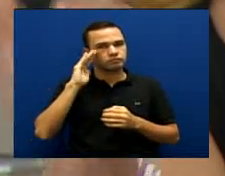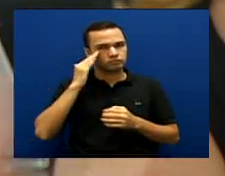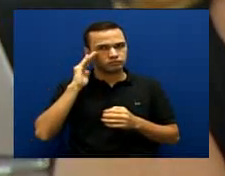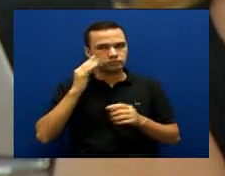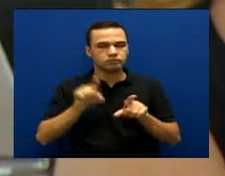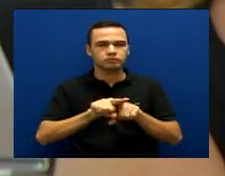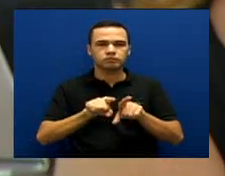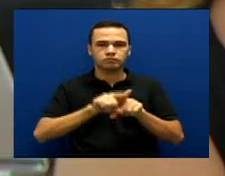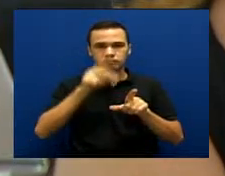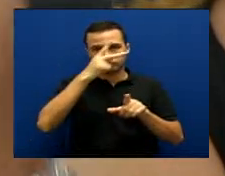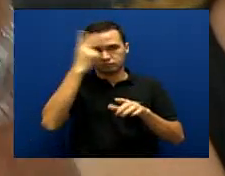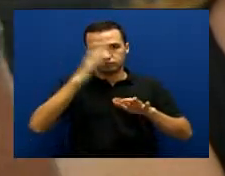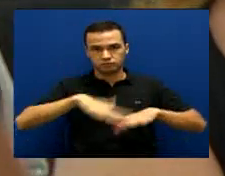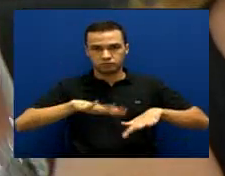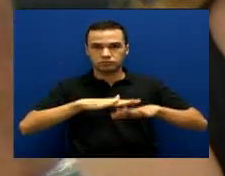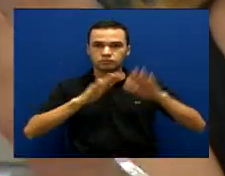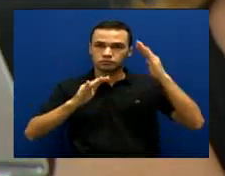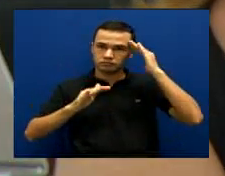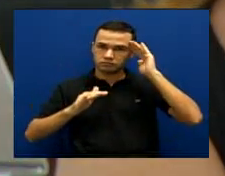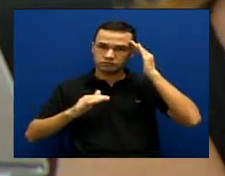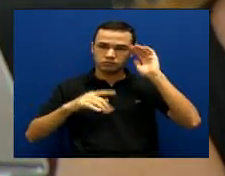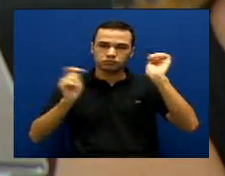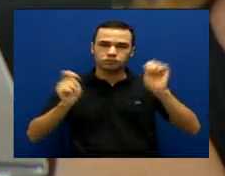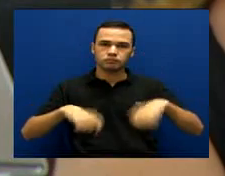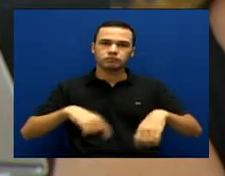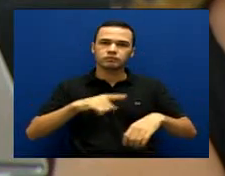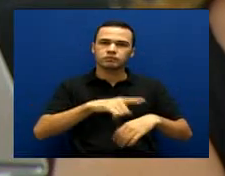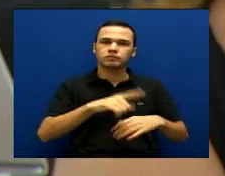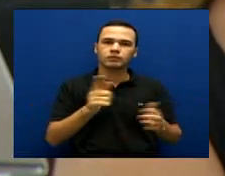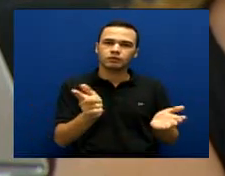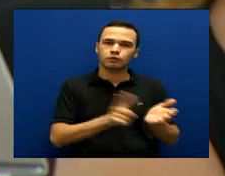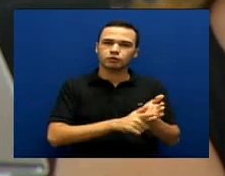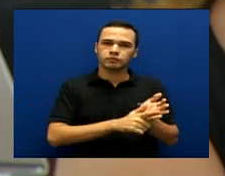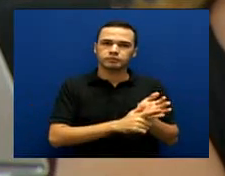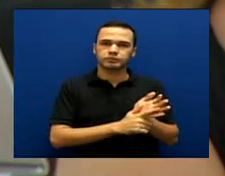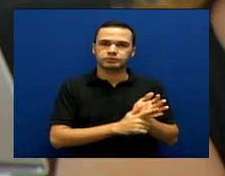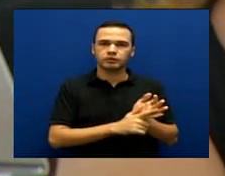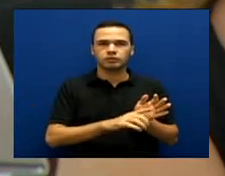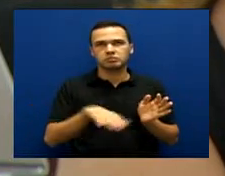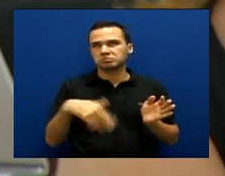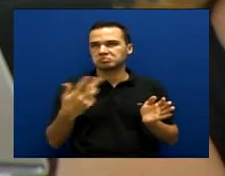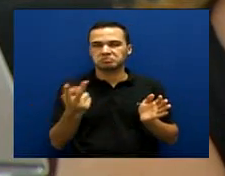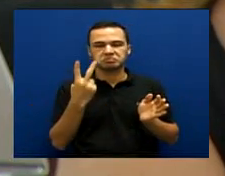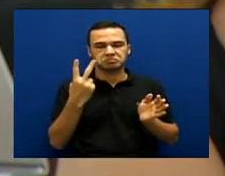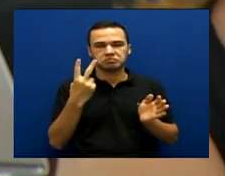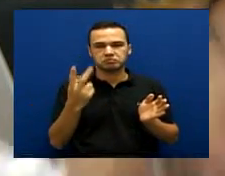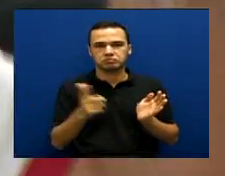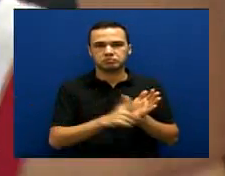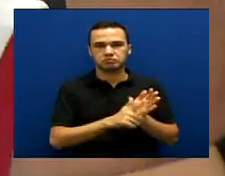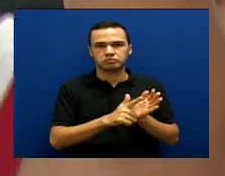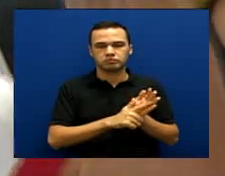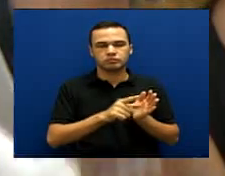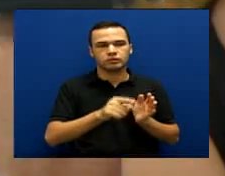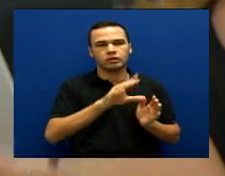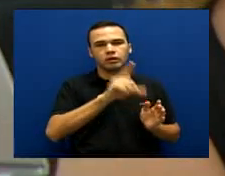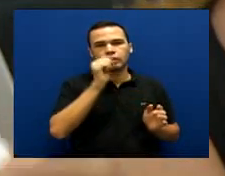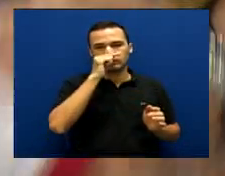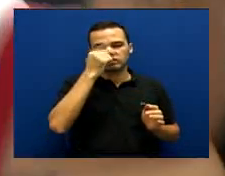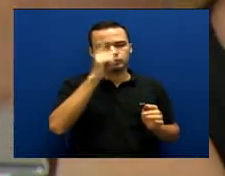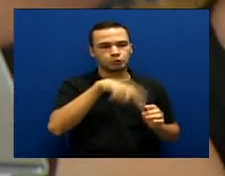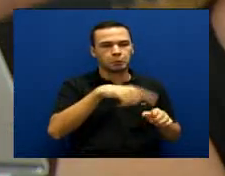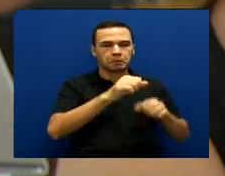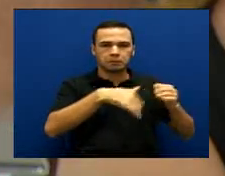população possa entender com uma folha de papel sulfite duas vamos colocar escolhemos os